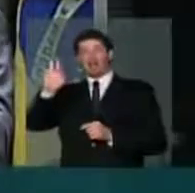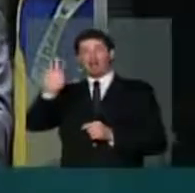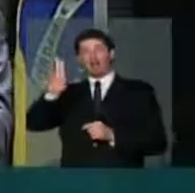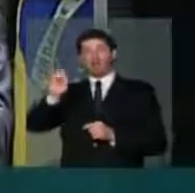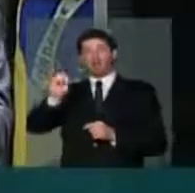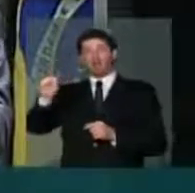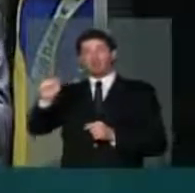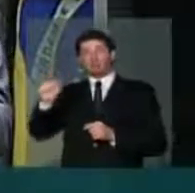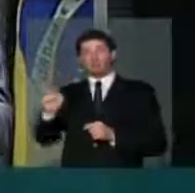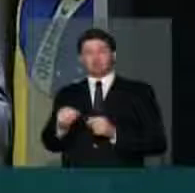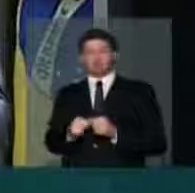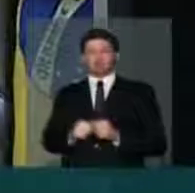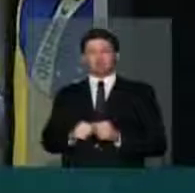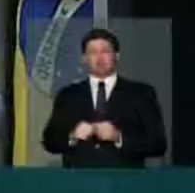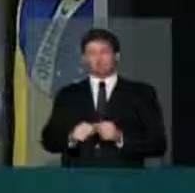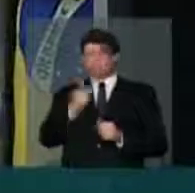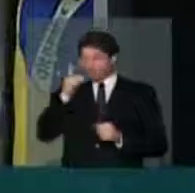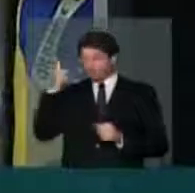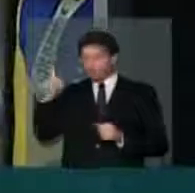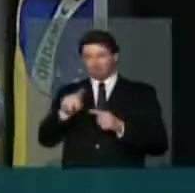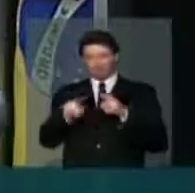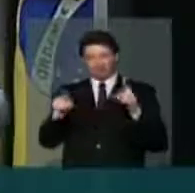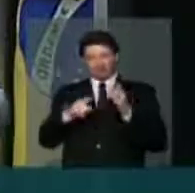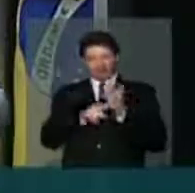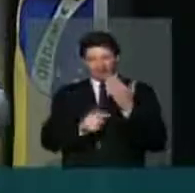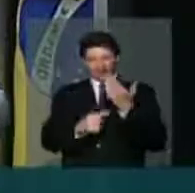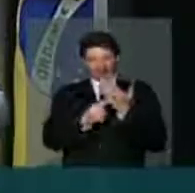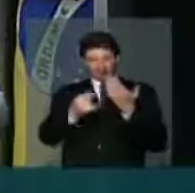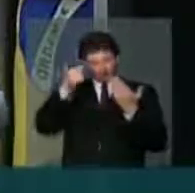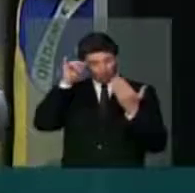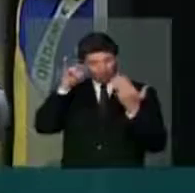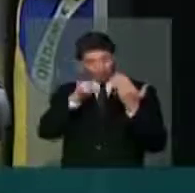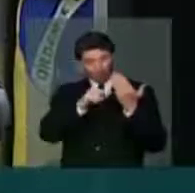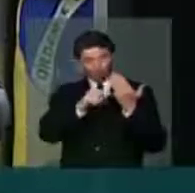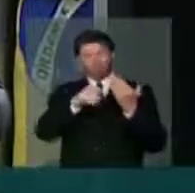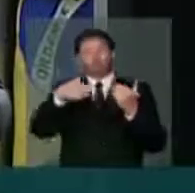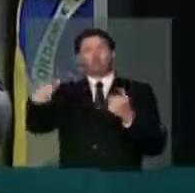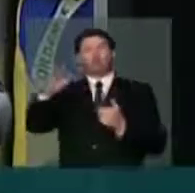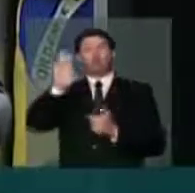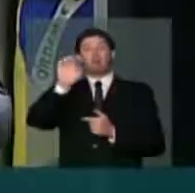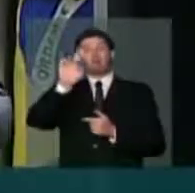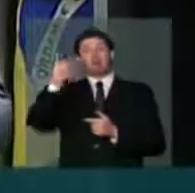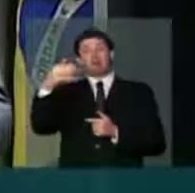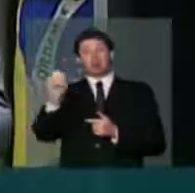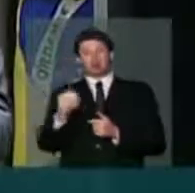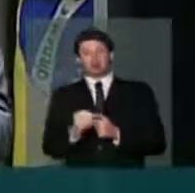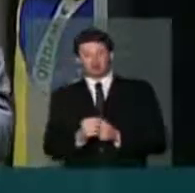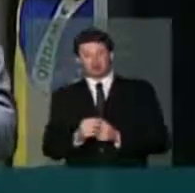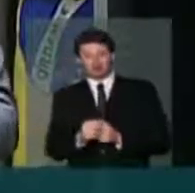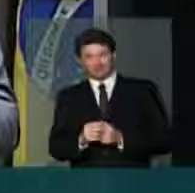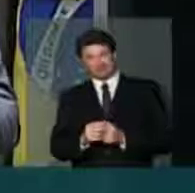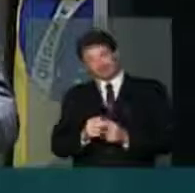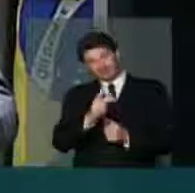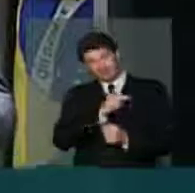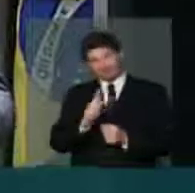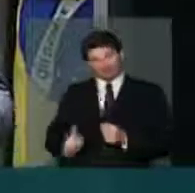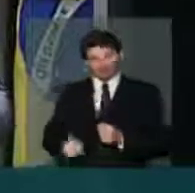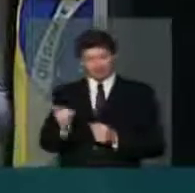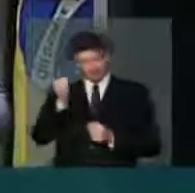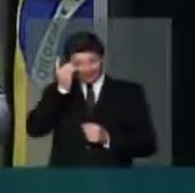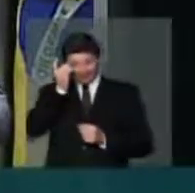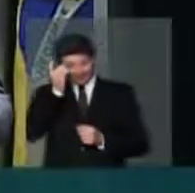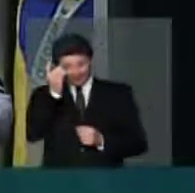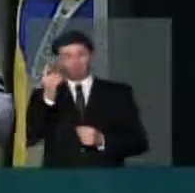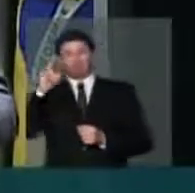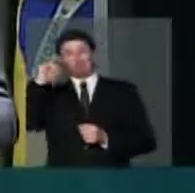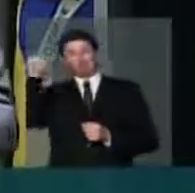dela, mas a metáfora bovina foi para o brejo. A presidente